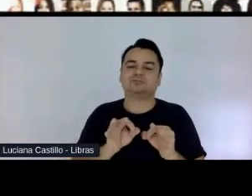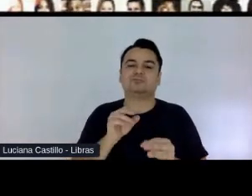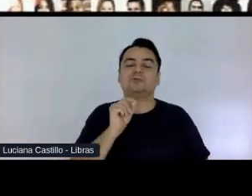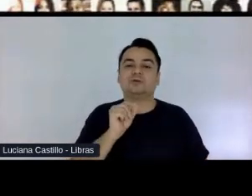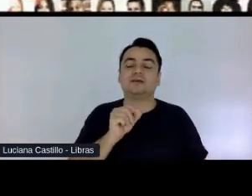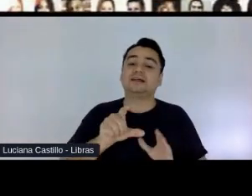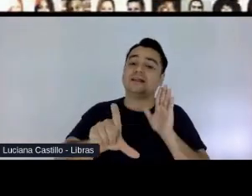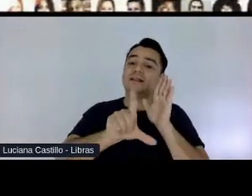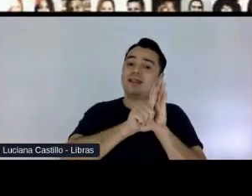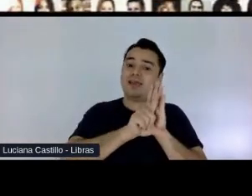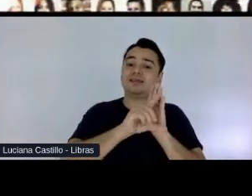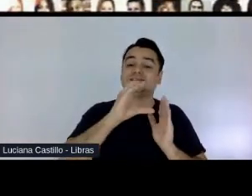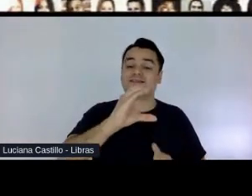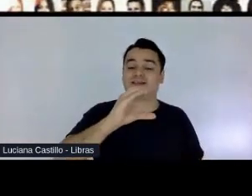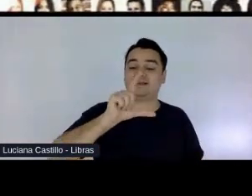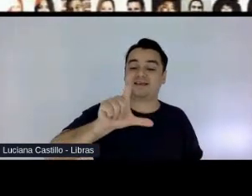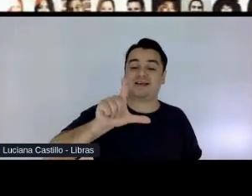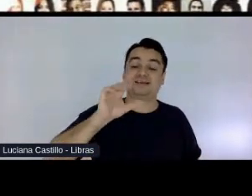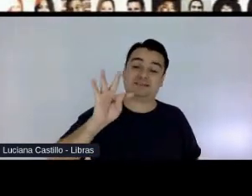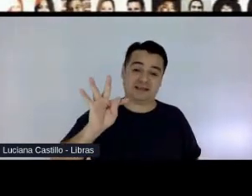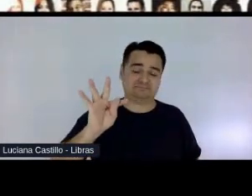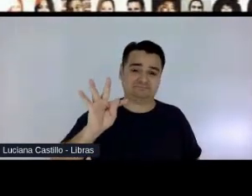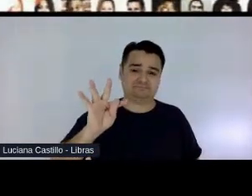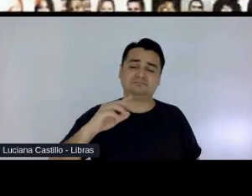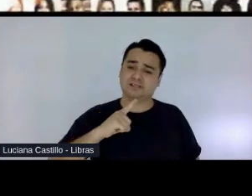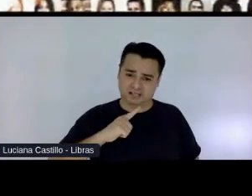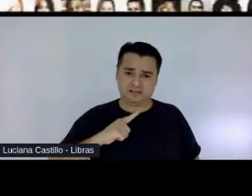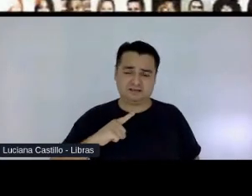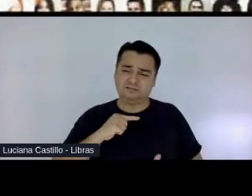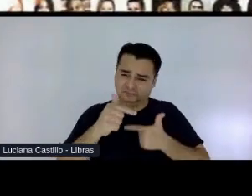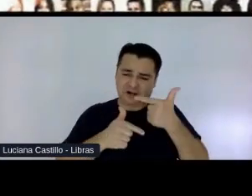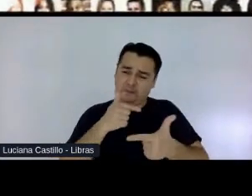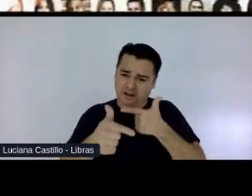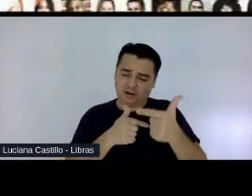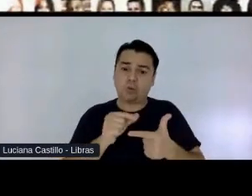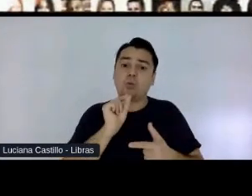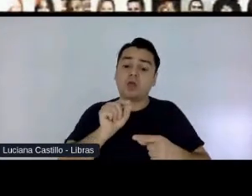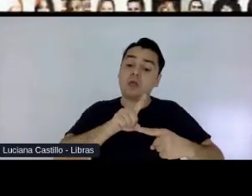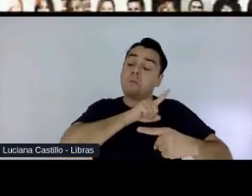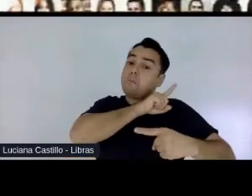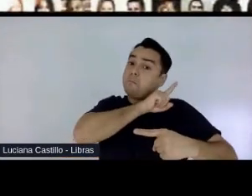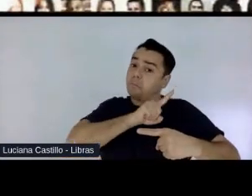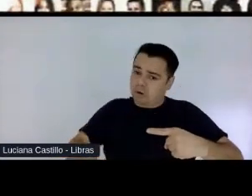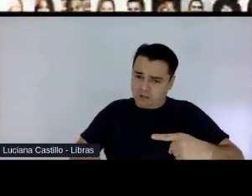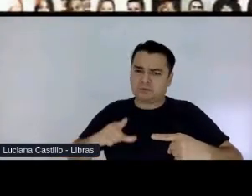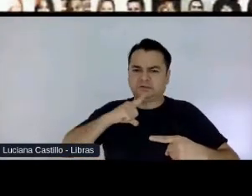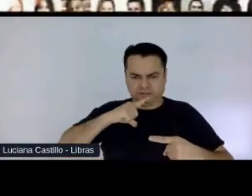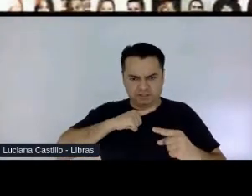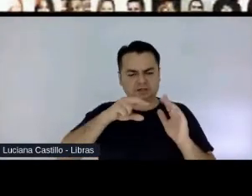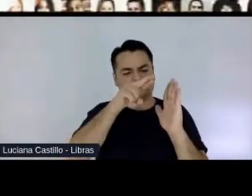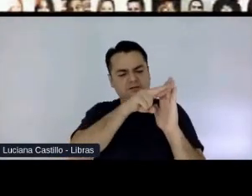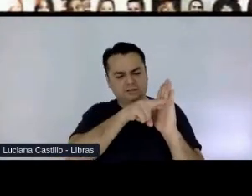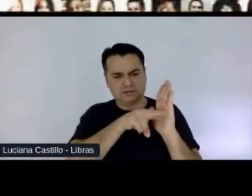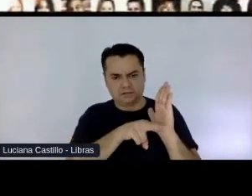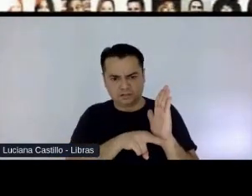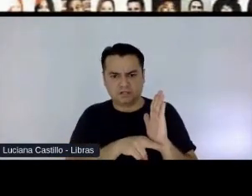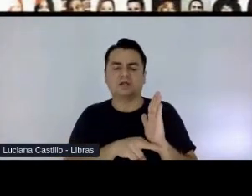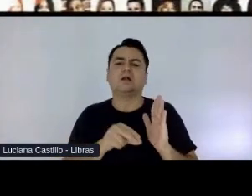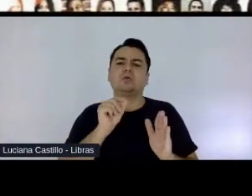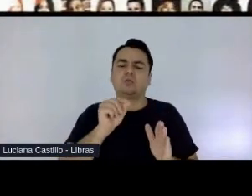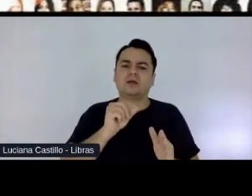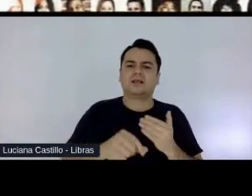consolidação das leis trabalhistas, né? Ela proíbe, então, né? Ela tem diretrizes ali quanto às